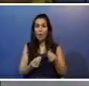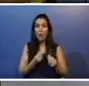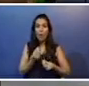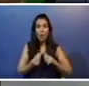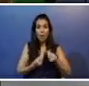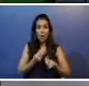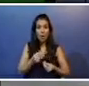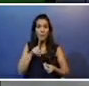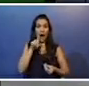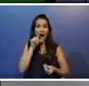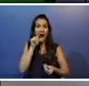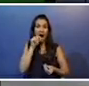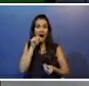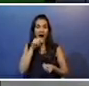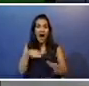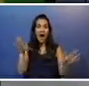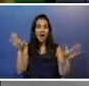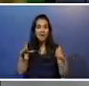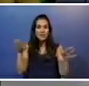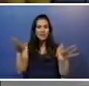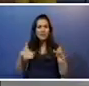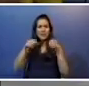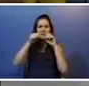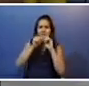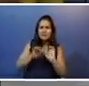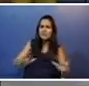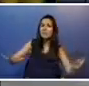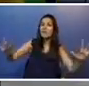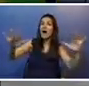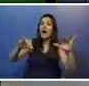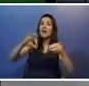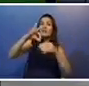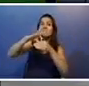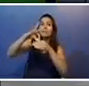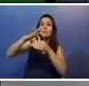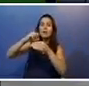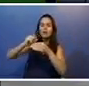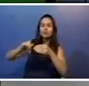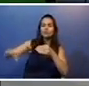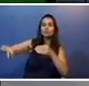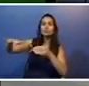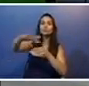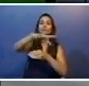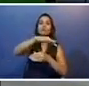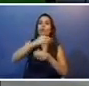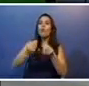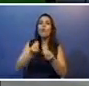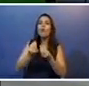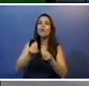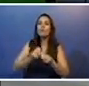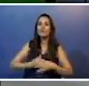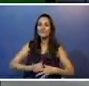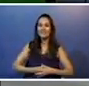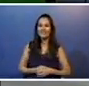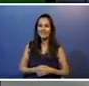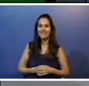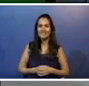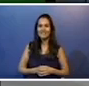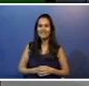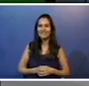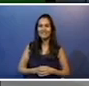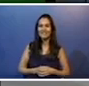ave frugívora espalha as sementes no ambiente. Então, isso que nós comentamos, olha, observem as